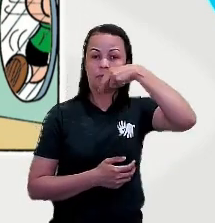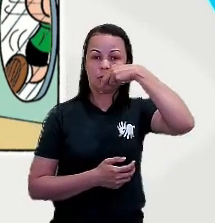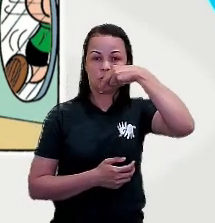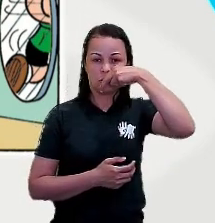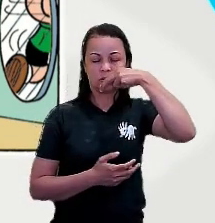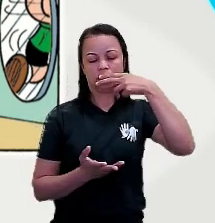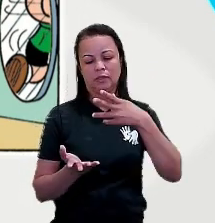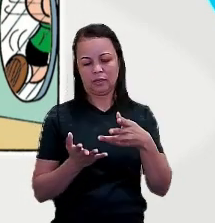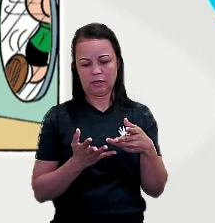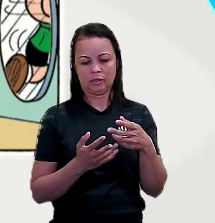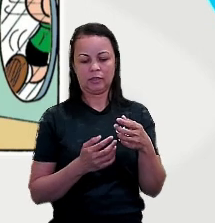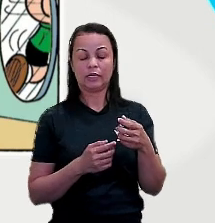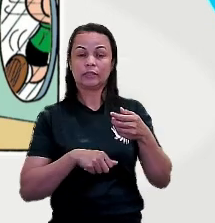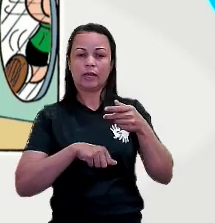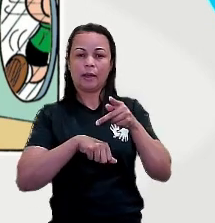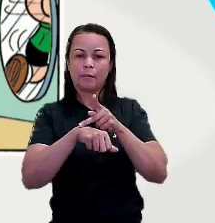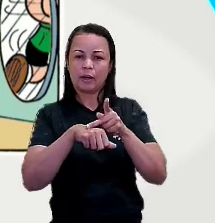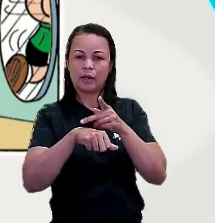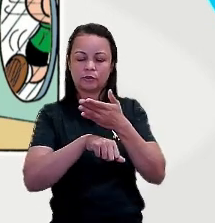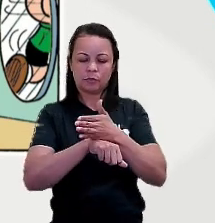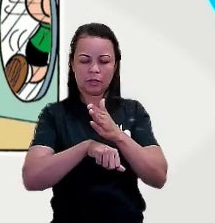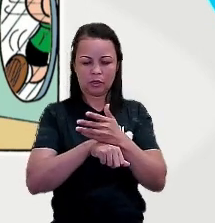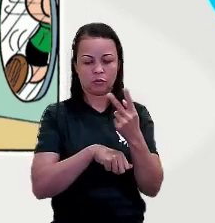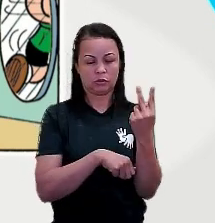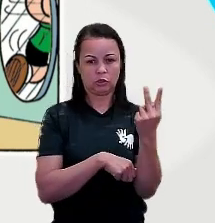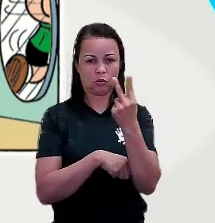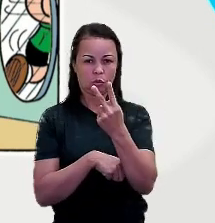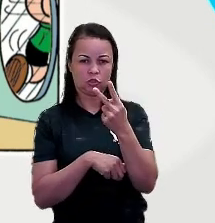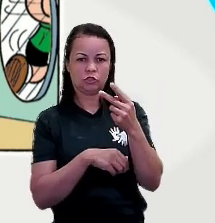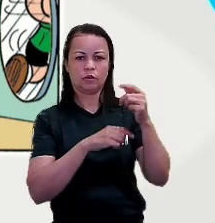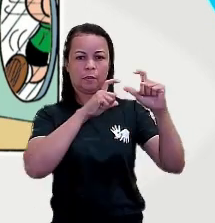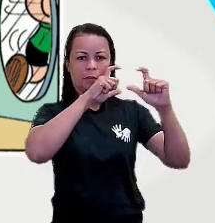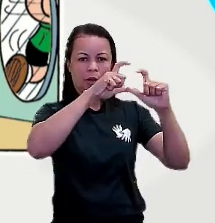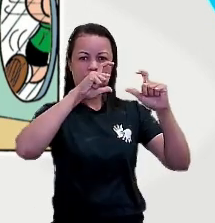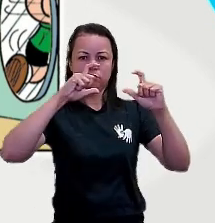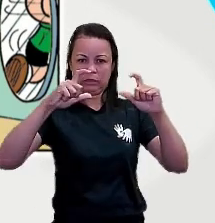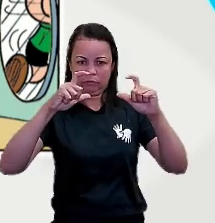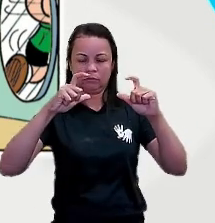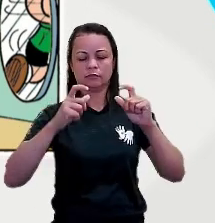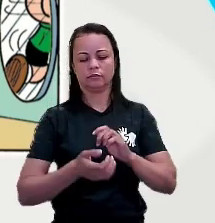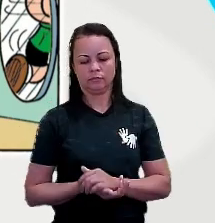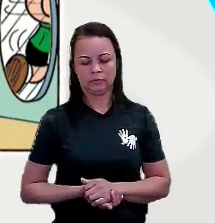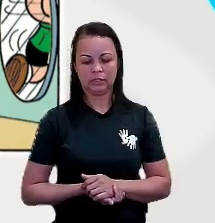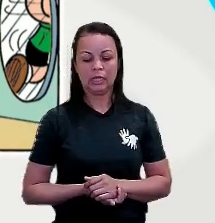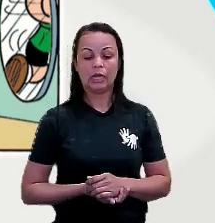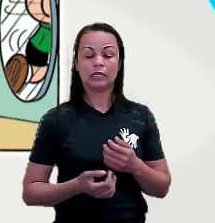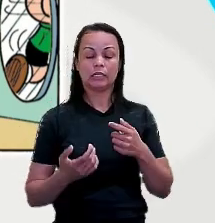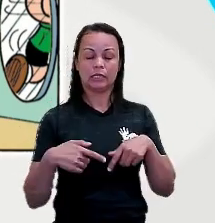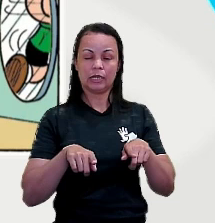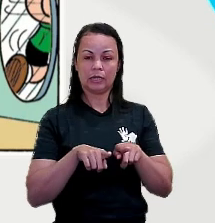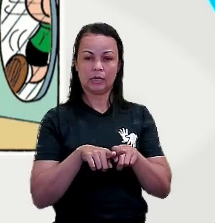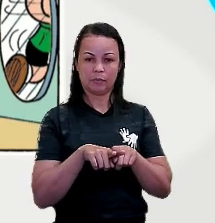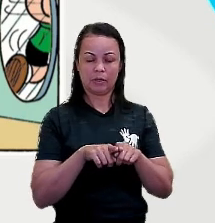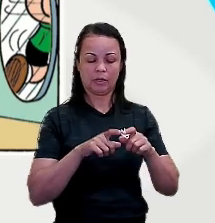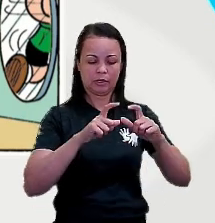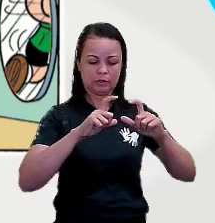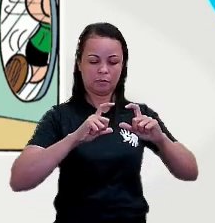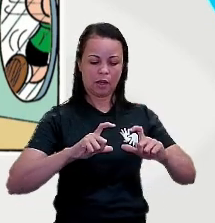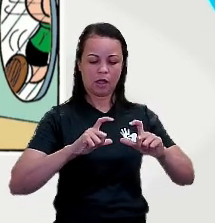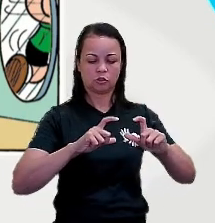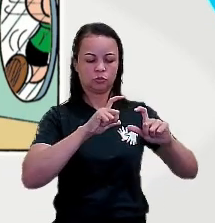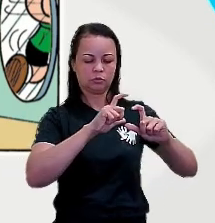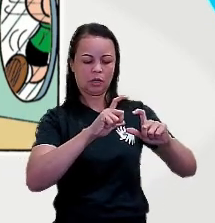branco. São 2 quadros. Perceberam que tem 2 quadrinhos? E a de baixo também é